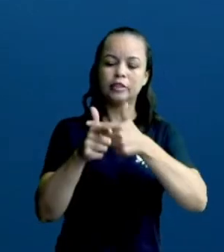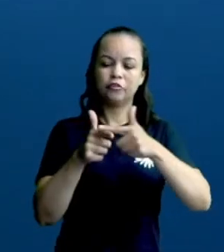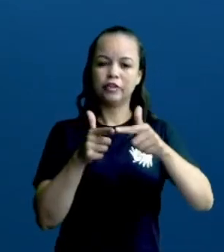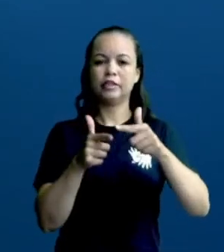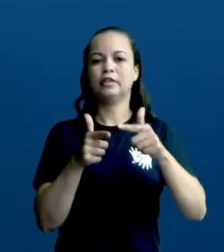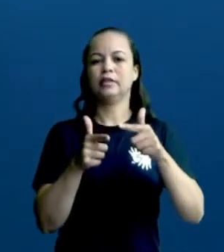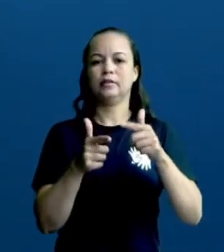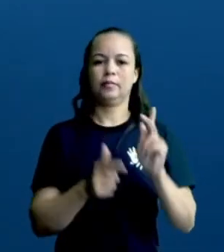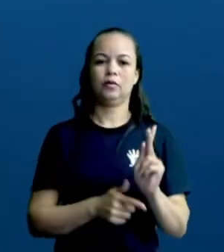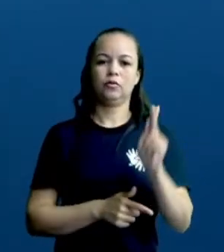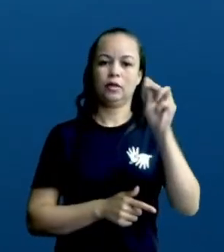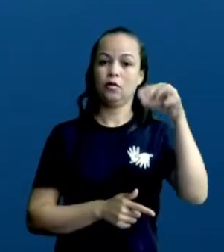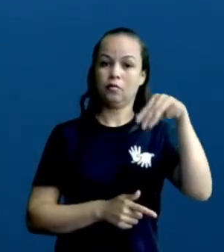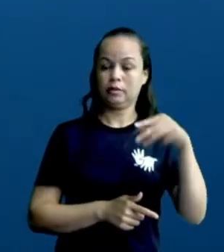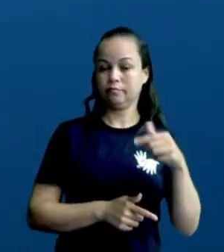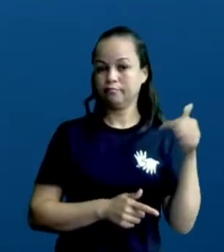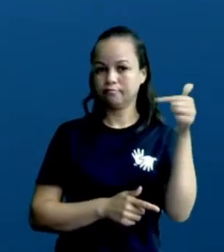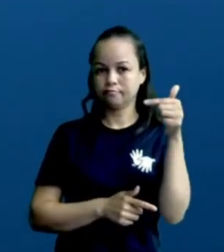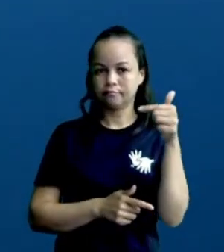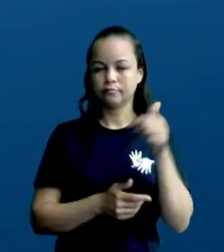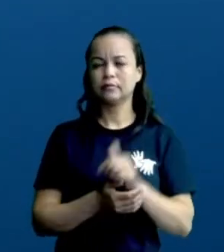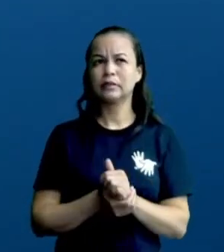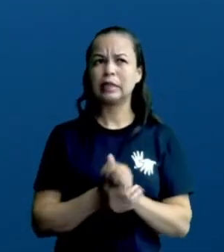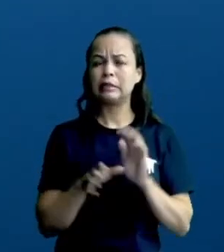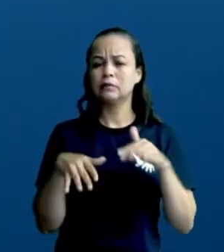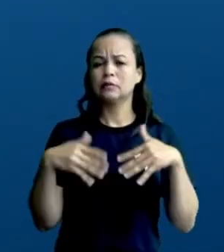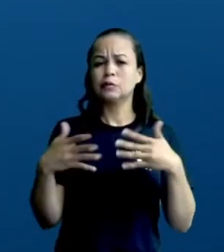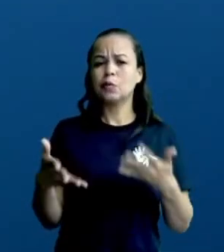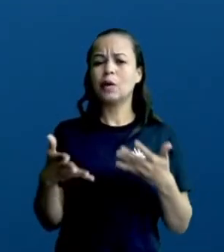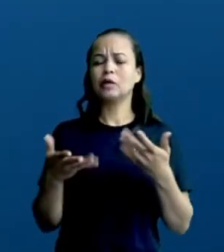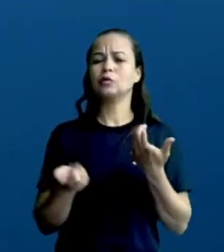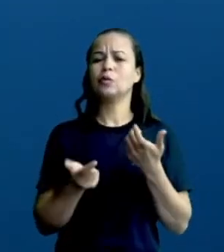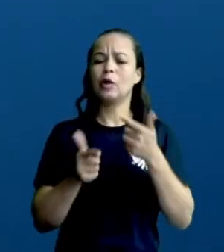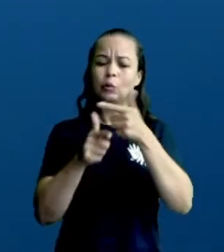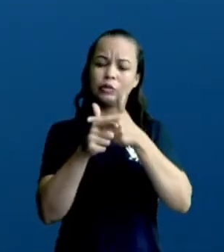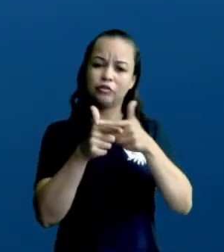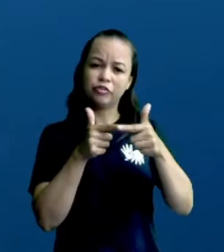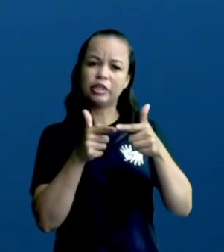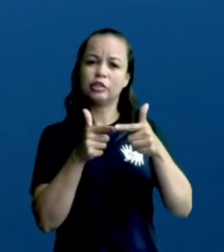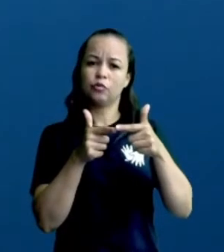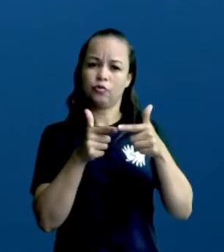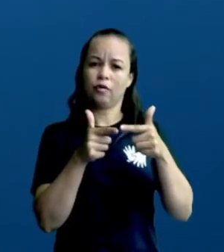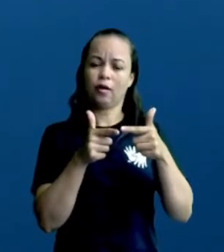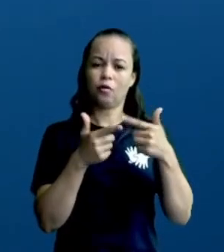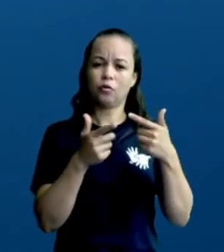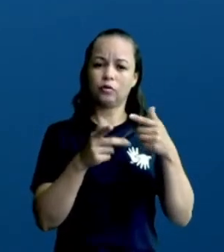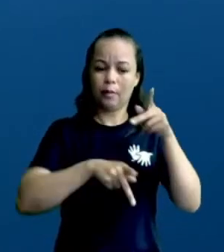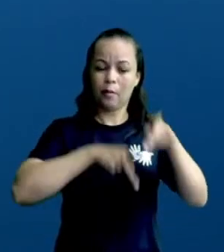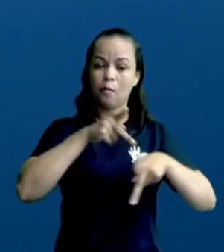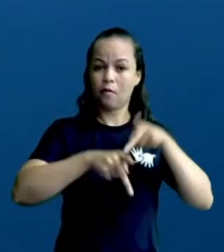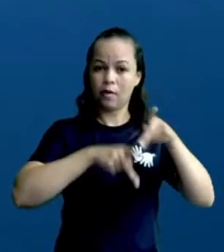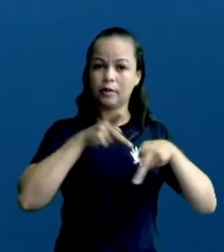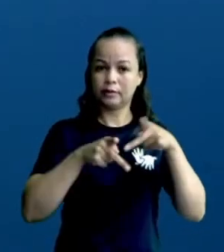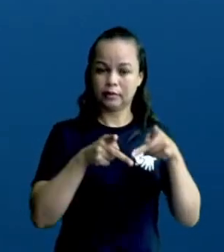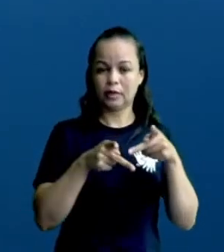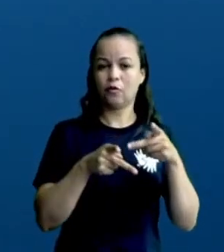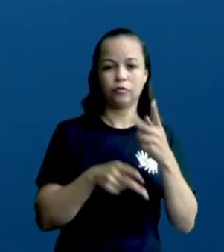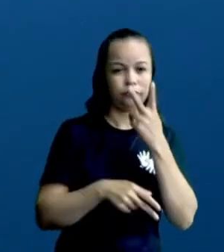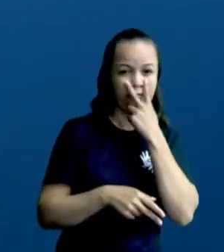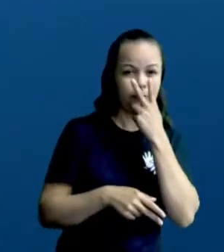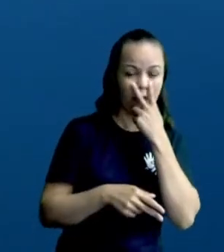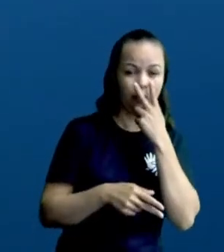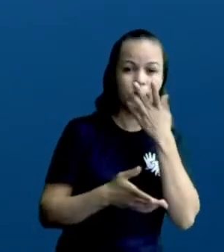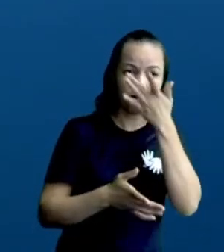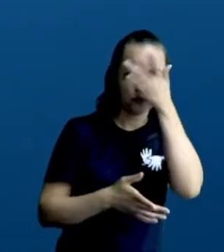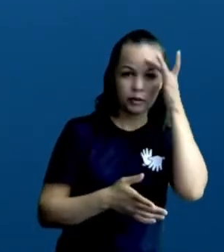em quilômetros quadrados. Então, quando eu divido o valor de nossa população vitoriense,